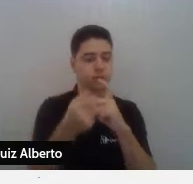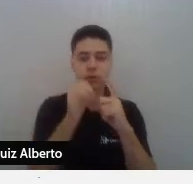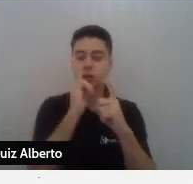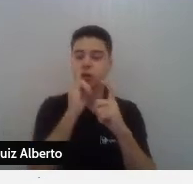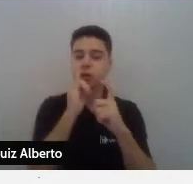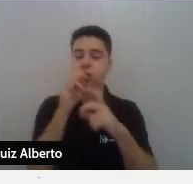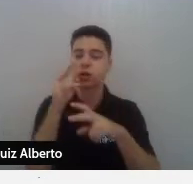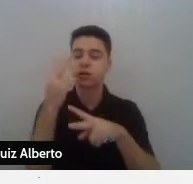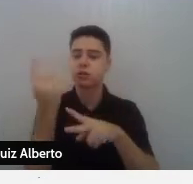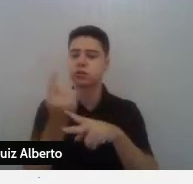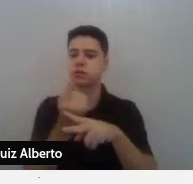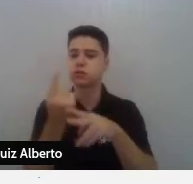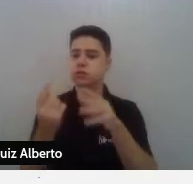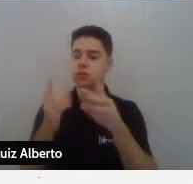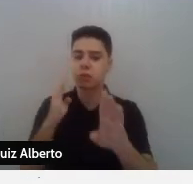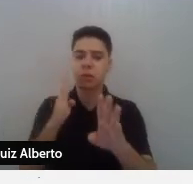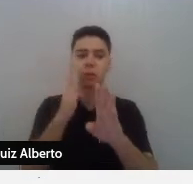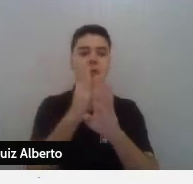artistas